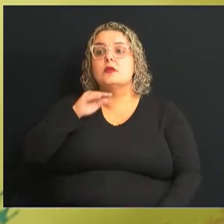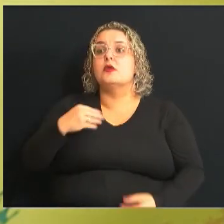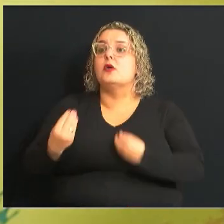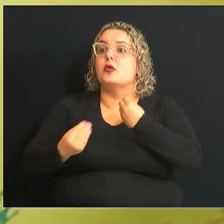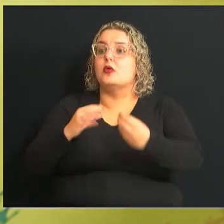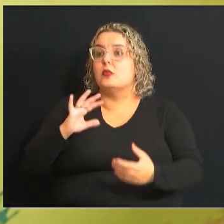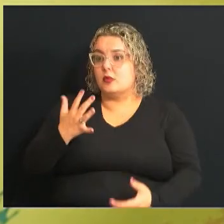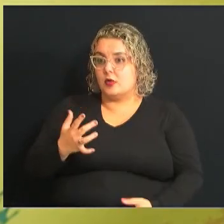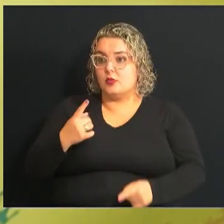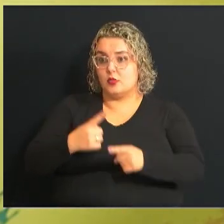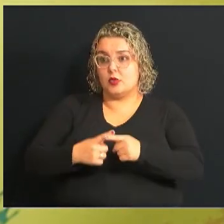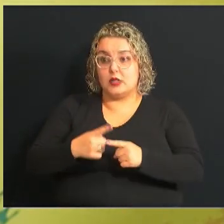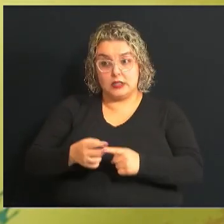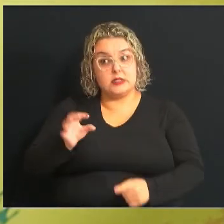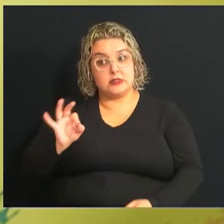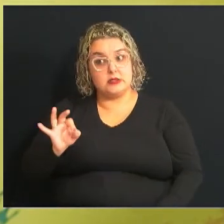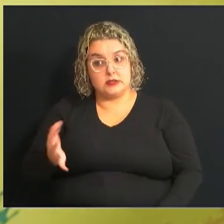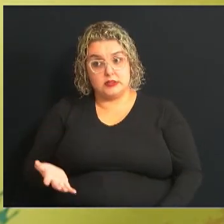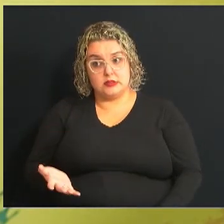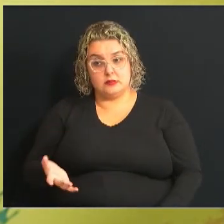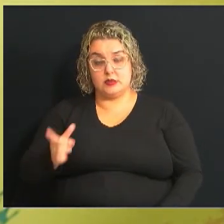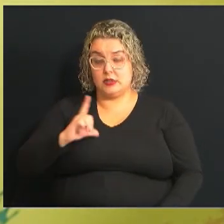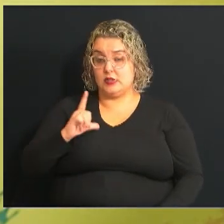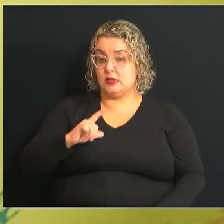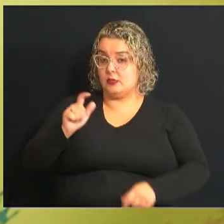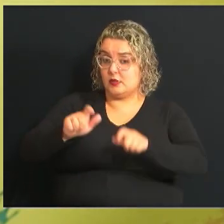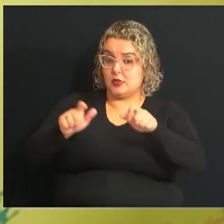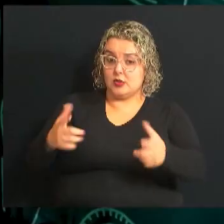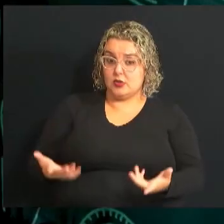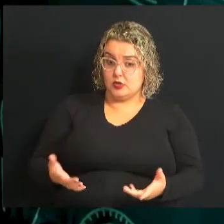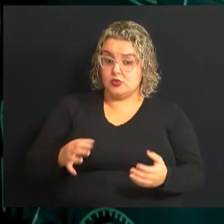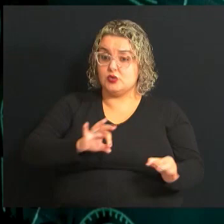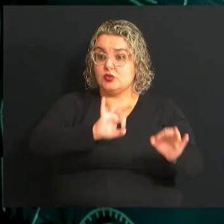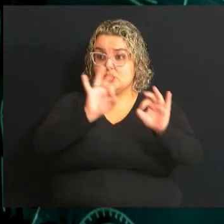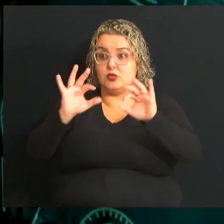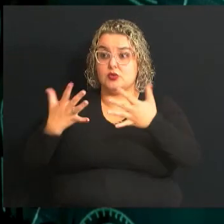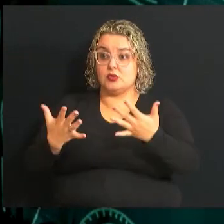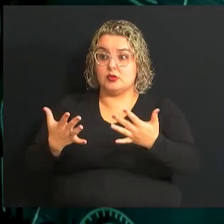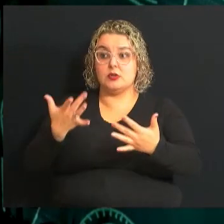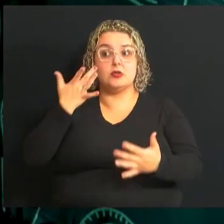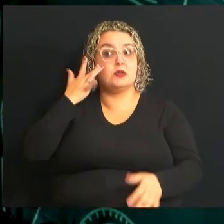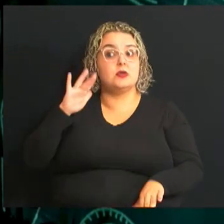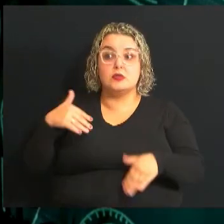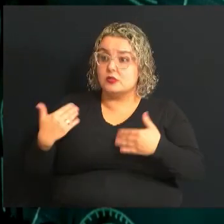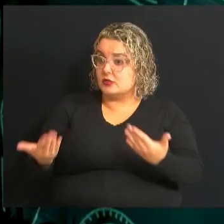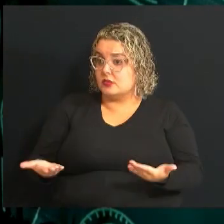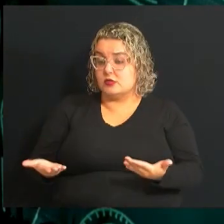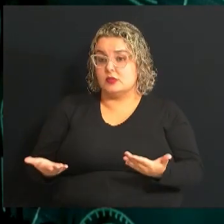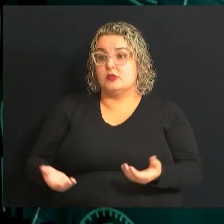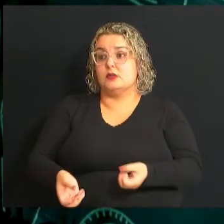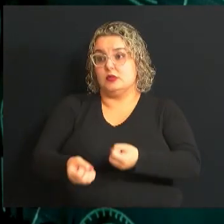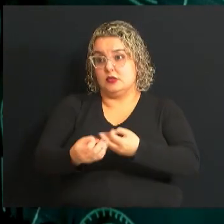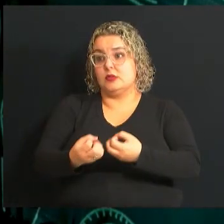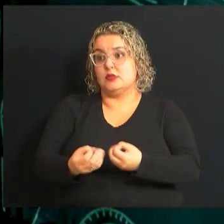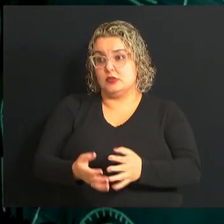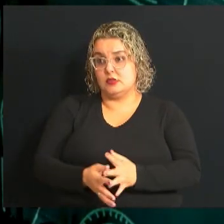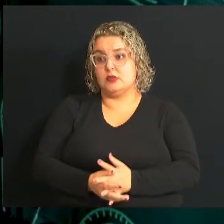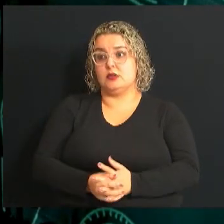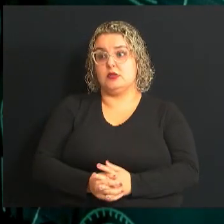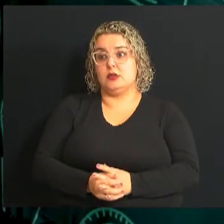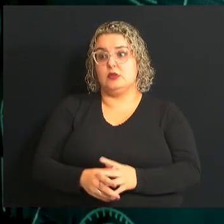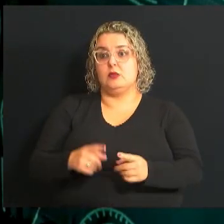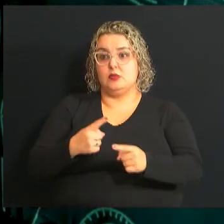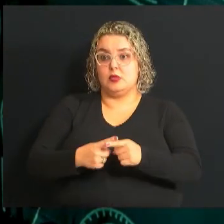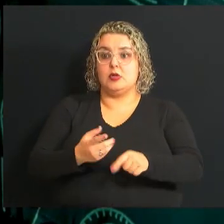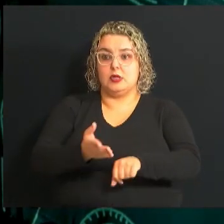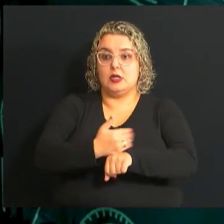Porque certamente tem muita gente que está acompanhando a gente que talvez não saiba dessa informação, não é? Porque antes a gente